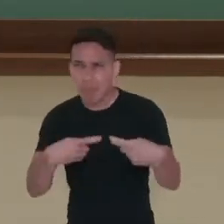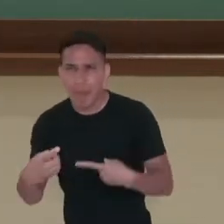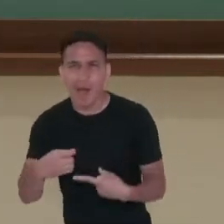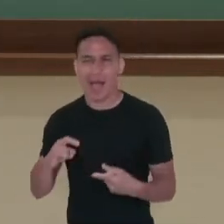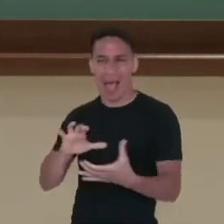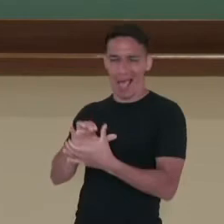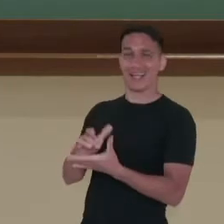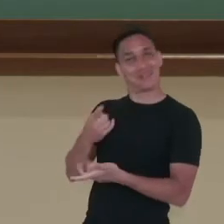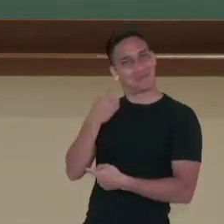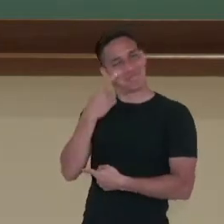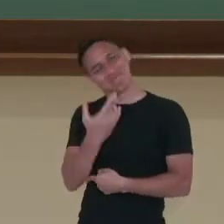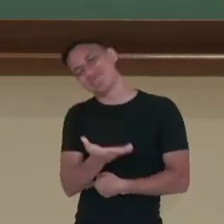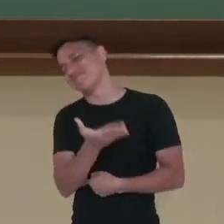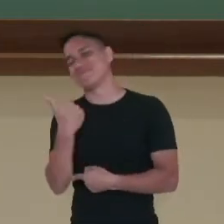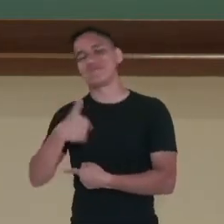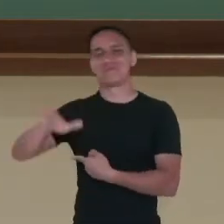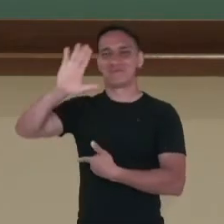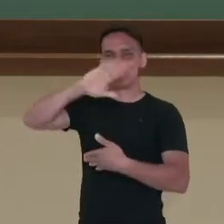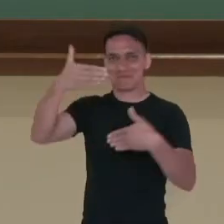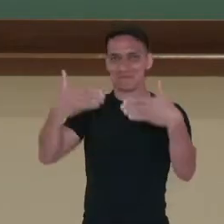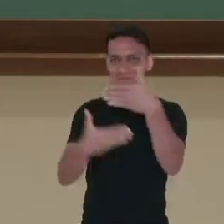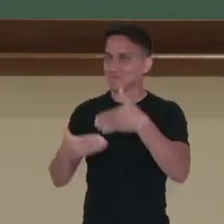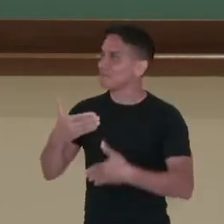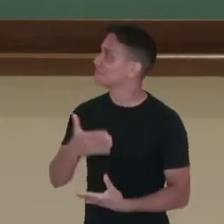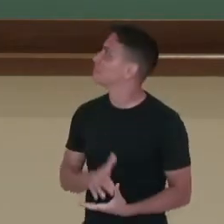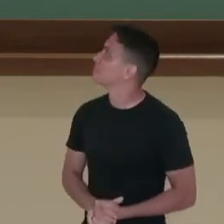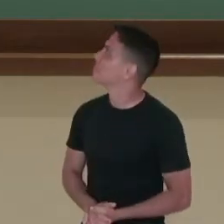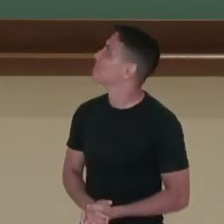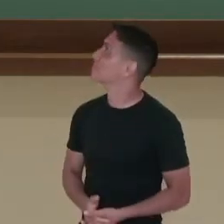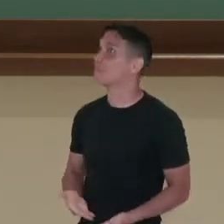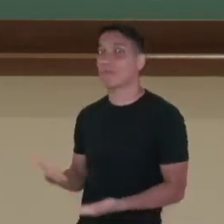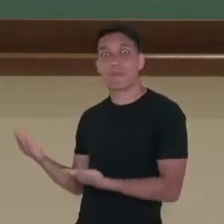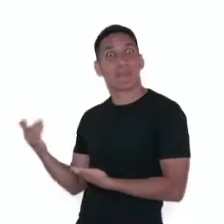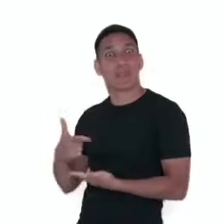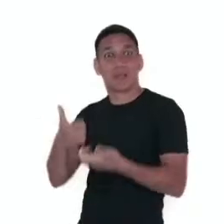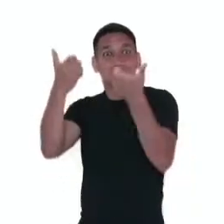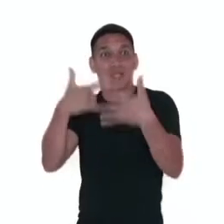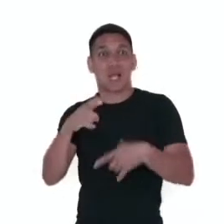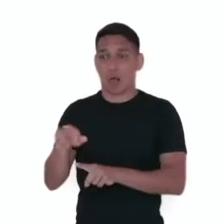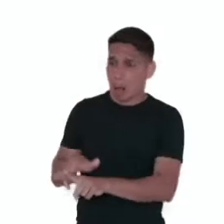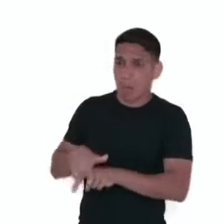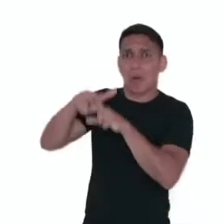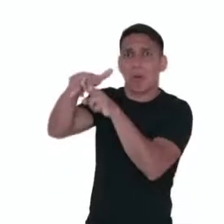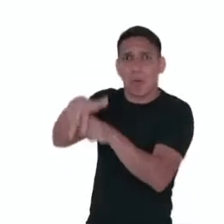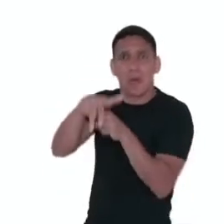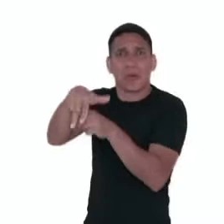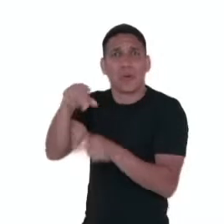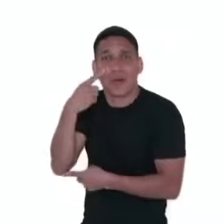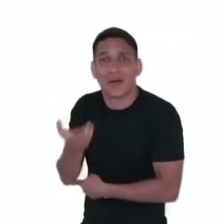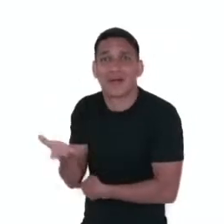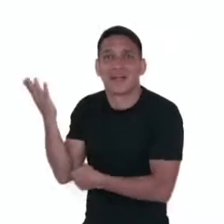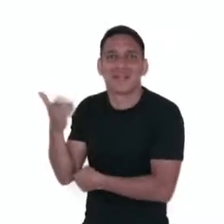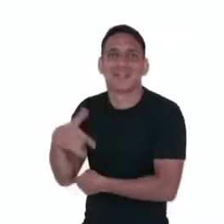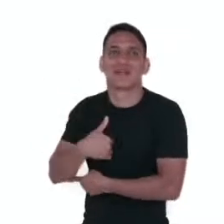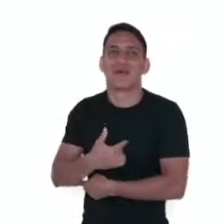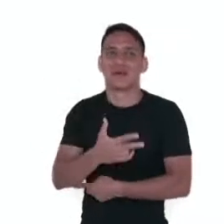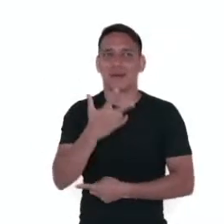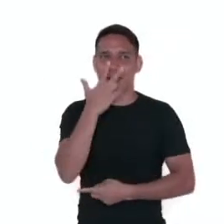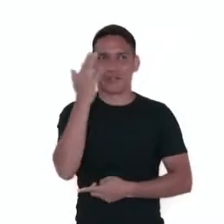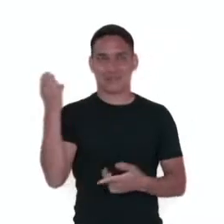aventura. Vamos para o nosso primeiro slide. Boa, falando em cavaleiros, olha quem está aqui. Você saberia... Ih, eu acho que eu estraguei o